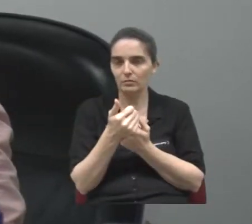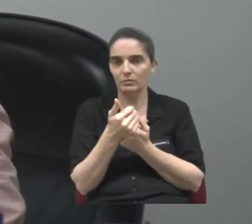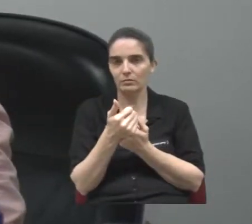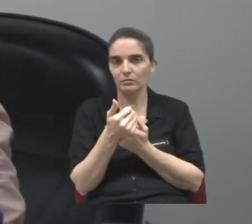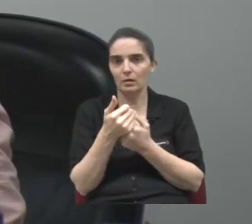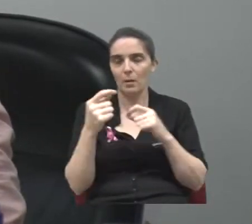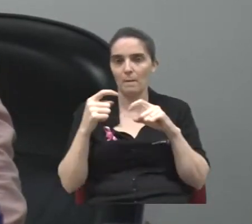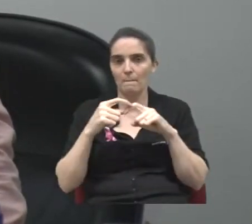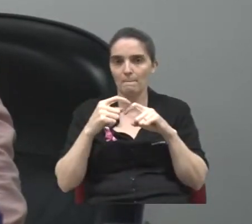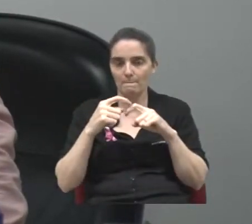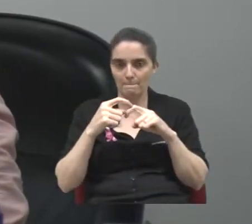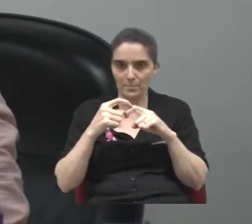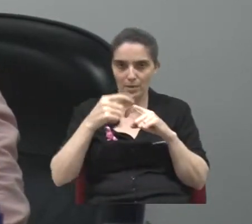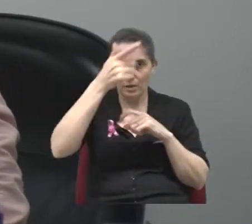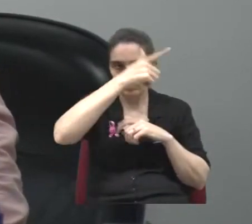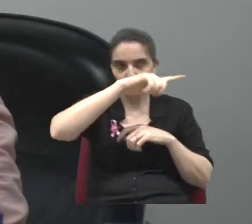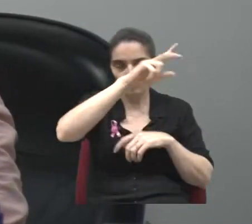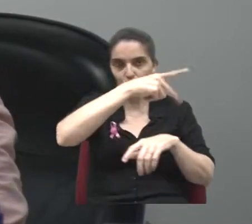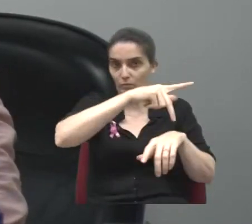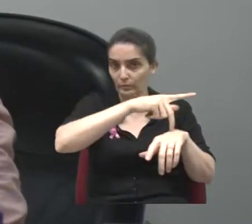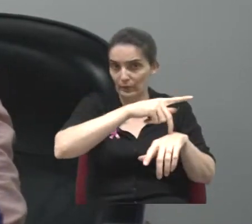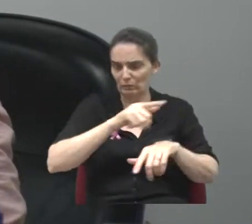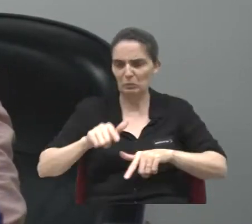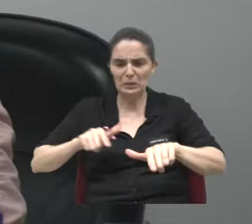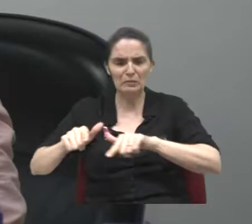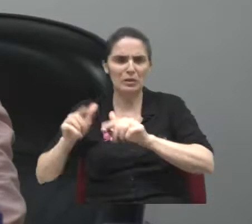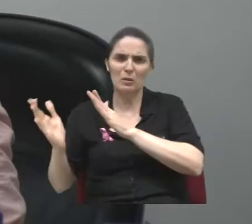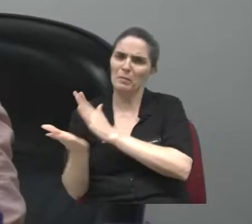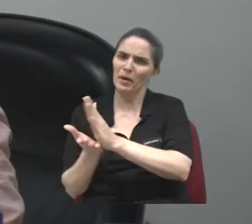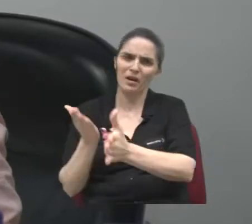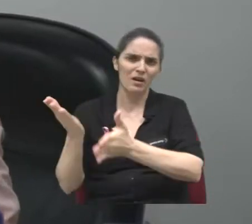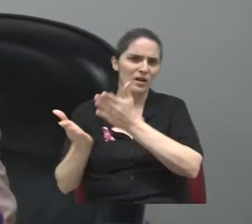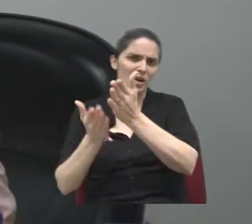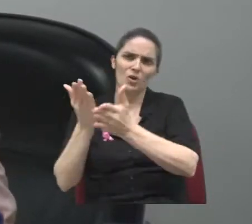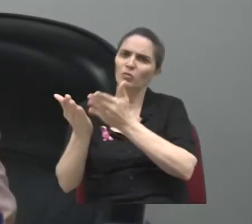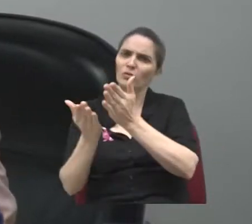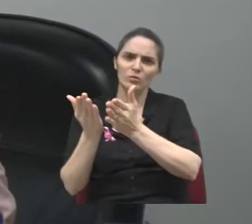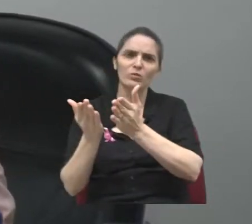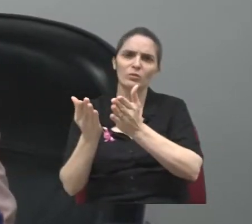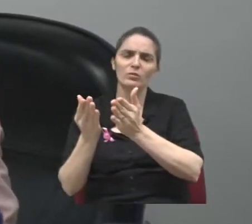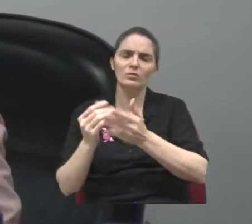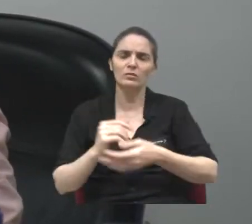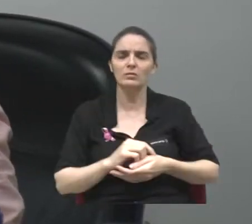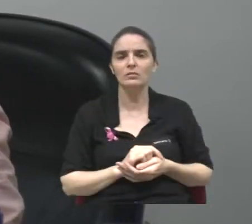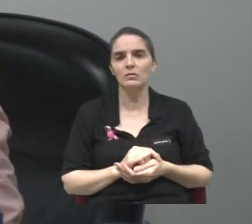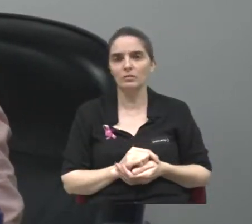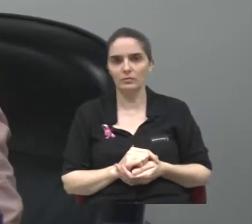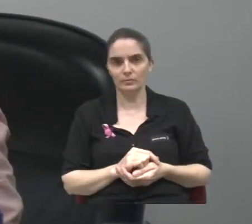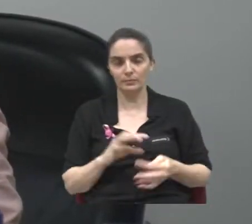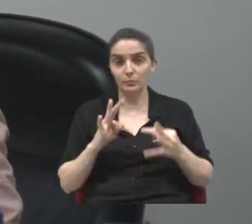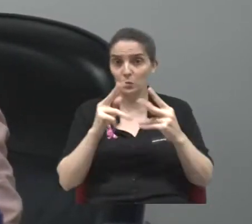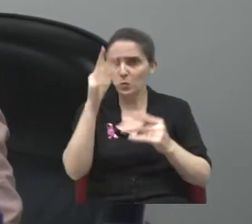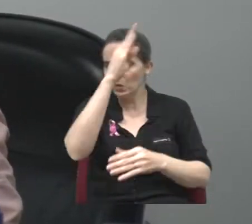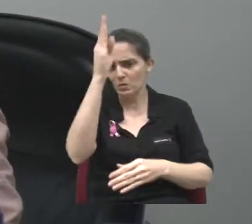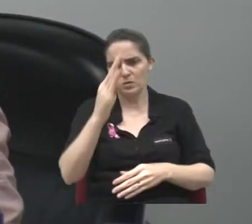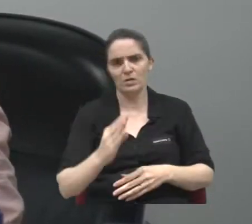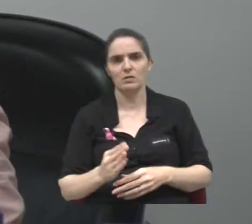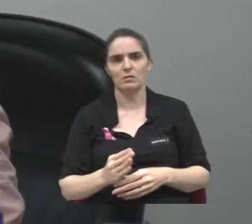fazendo um trabalho extraordinário, não só na nossa cidade, mas no nosso país, tanto